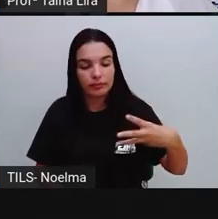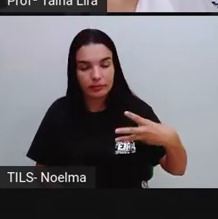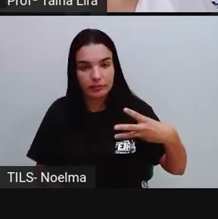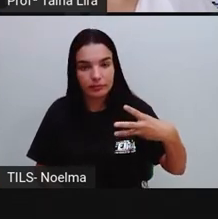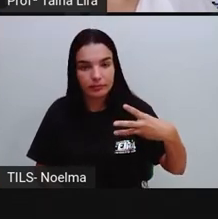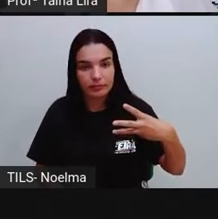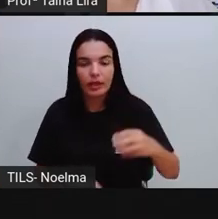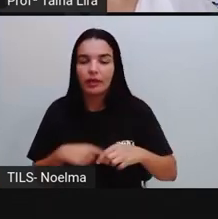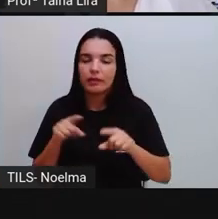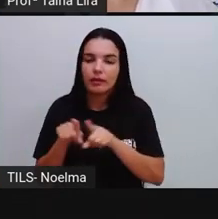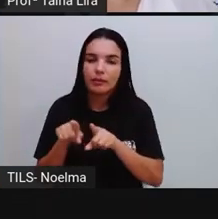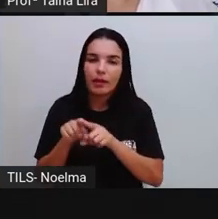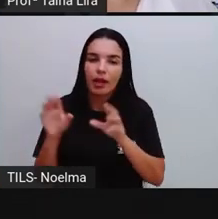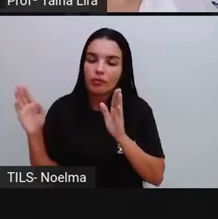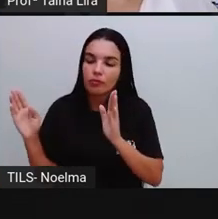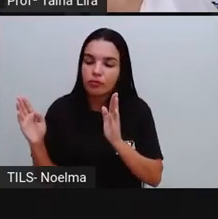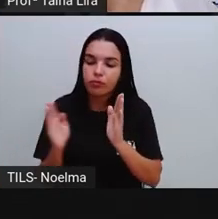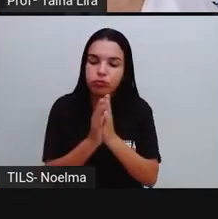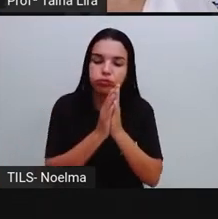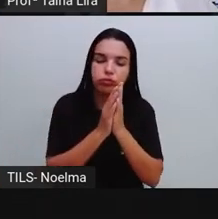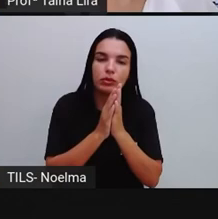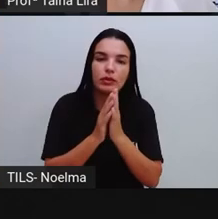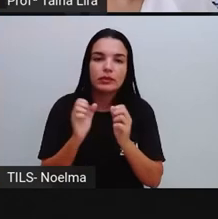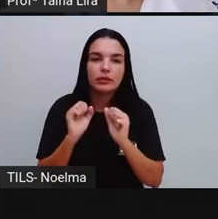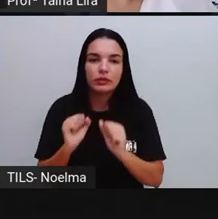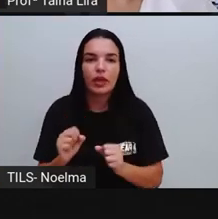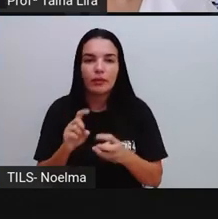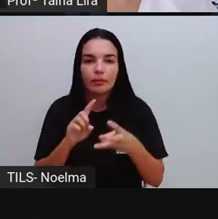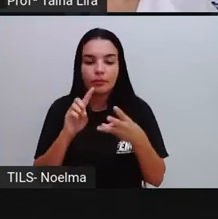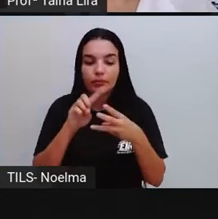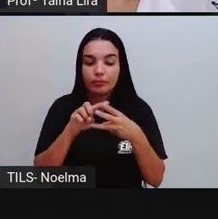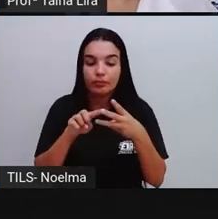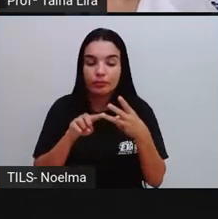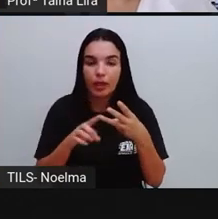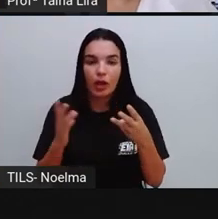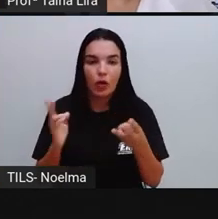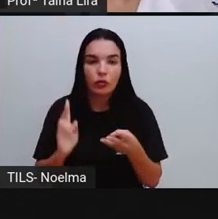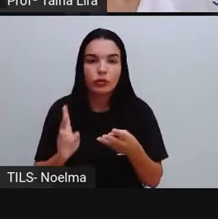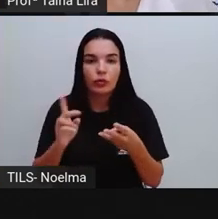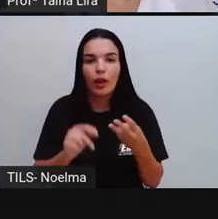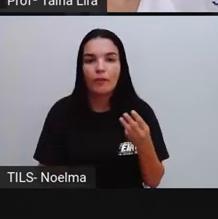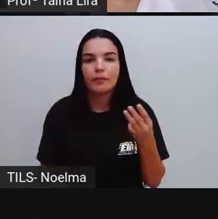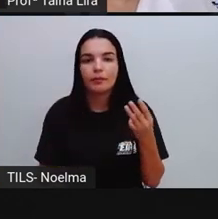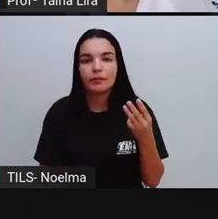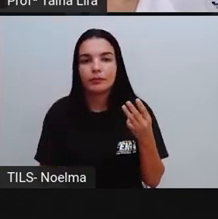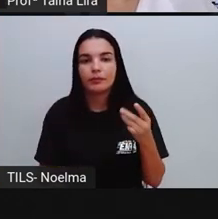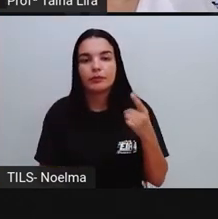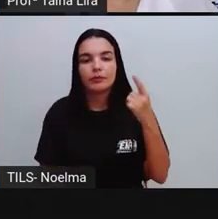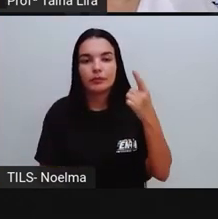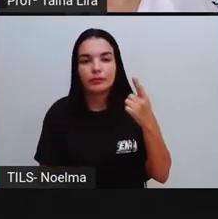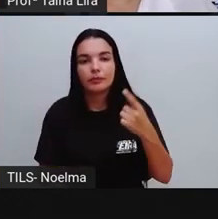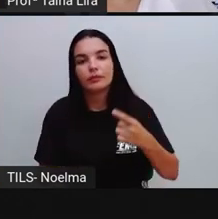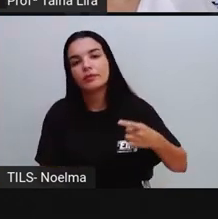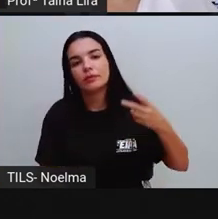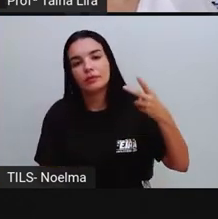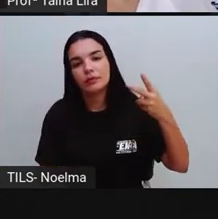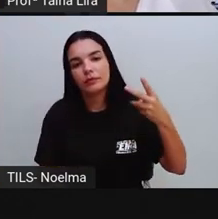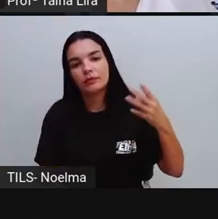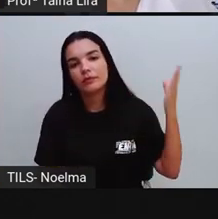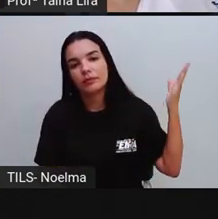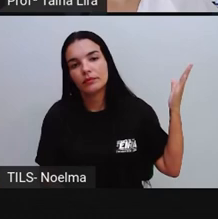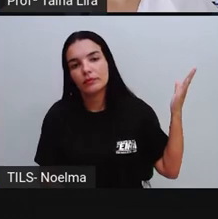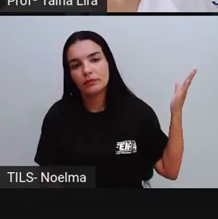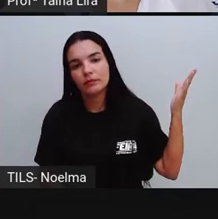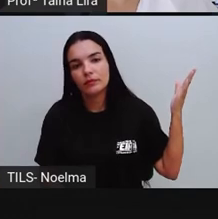outro na equipe 3, até completar 12. Aqui a gente já botou 3. Vamos continuar? Equipe 1, equipe